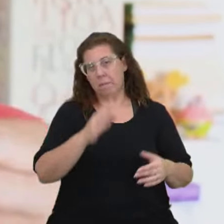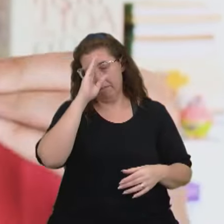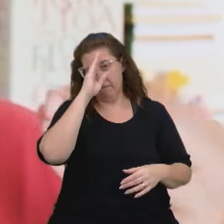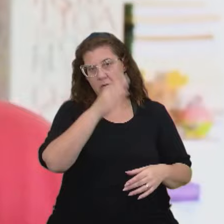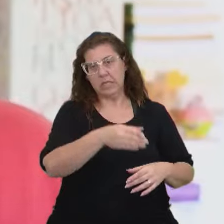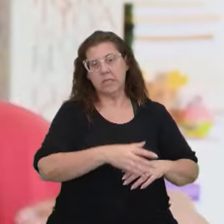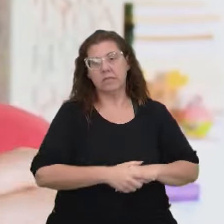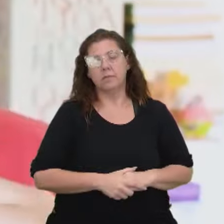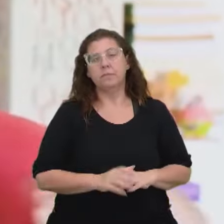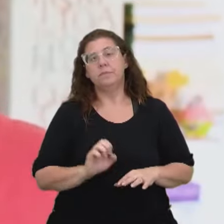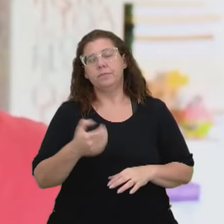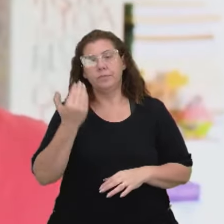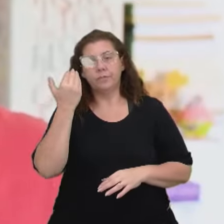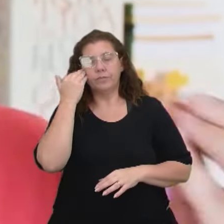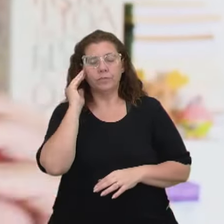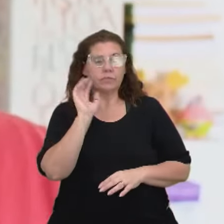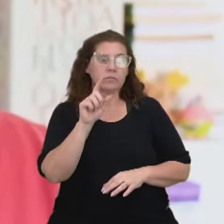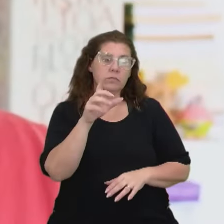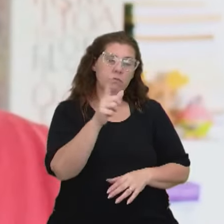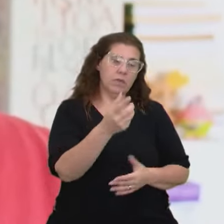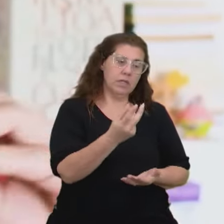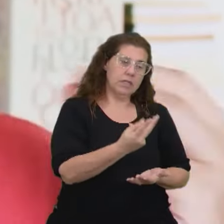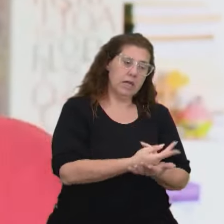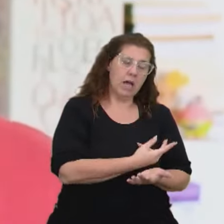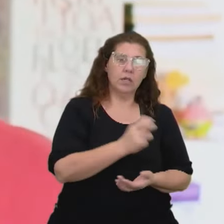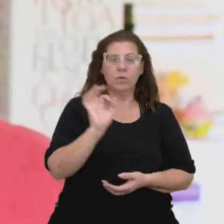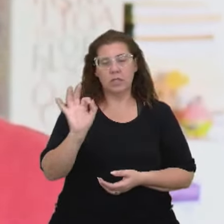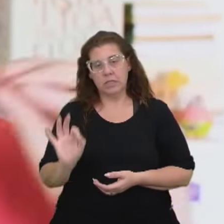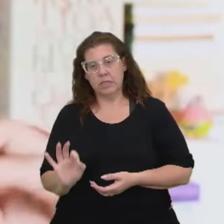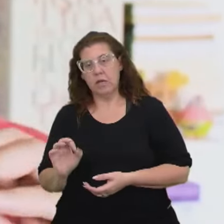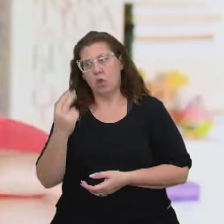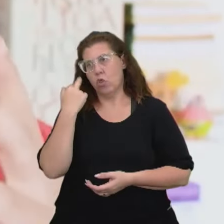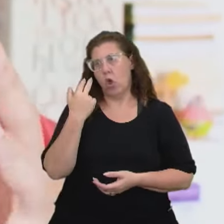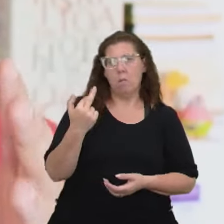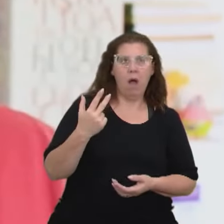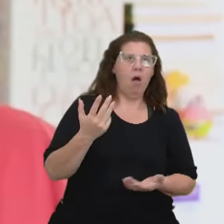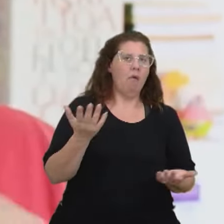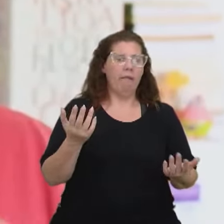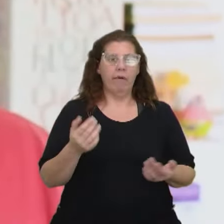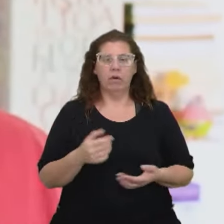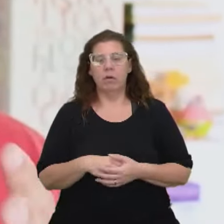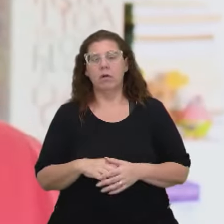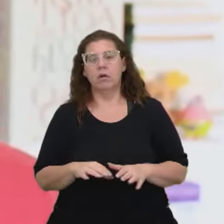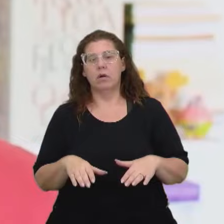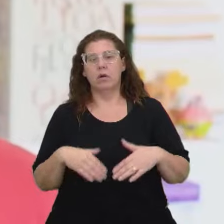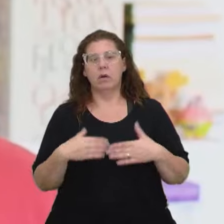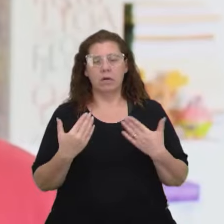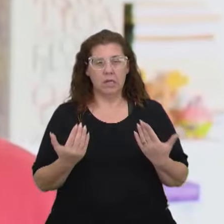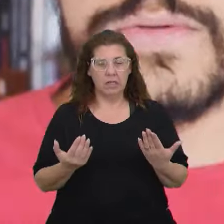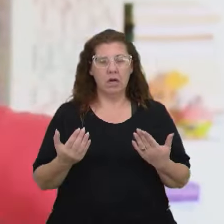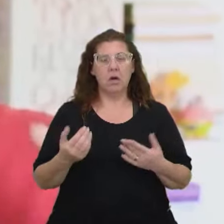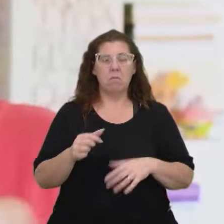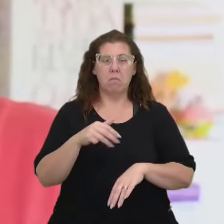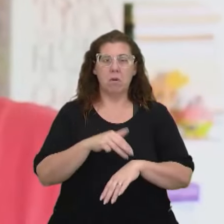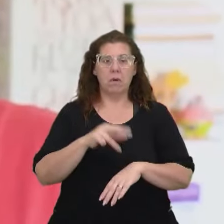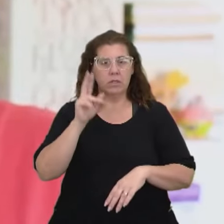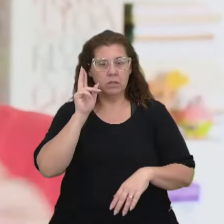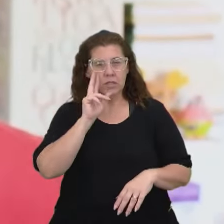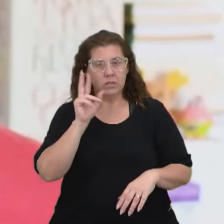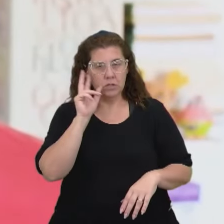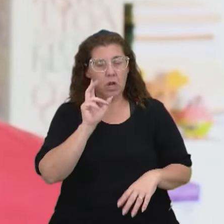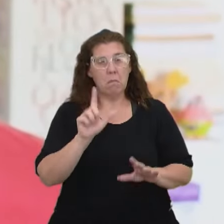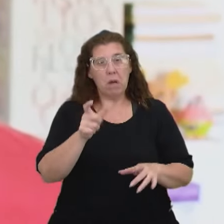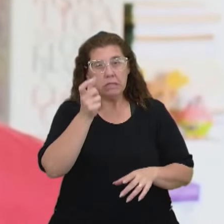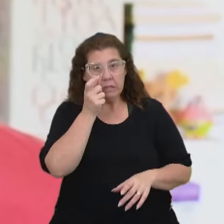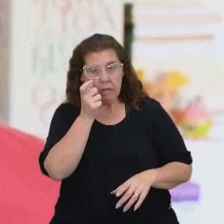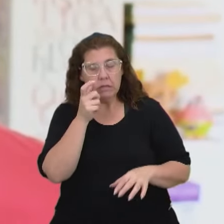para aquele entendimento do que é certo e errado, normal e anormal para aquele determinado momento histórico. Mas o interessante